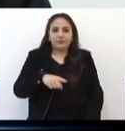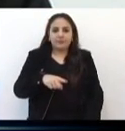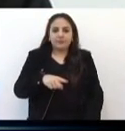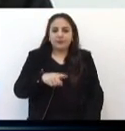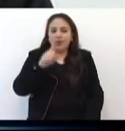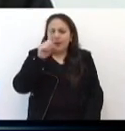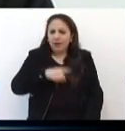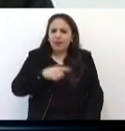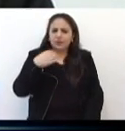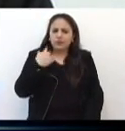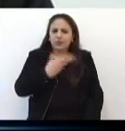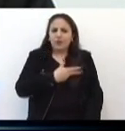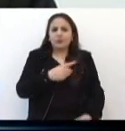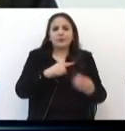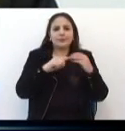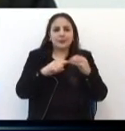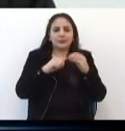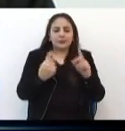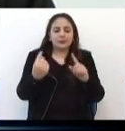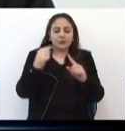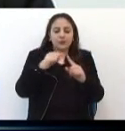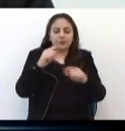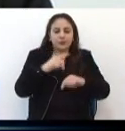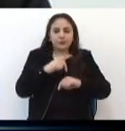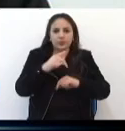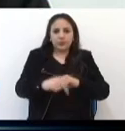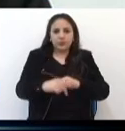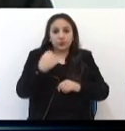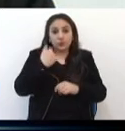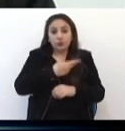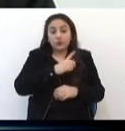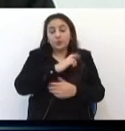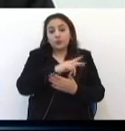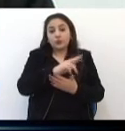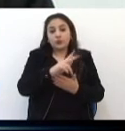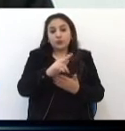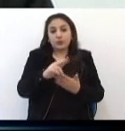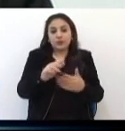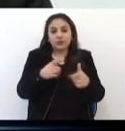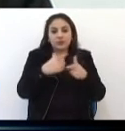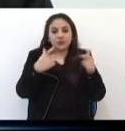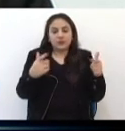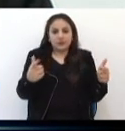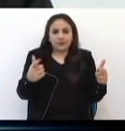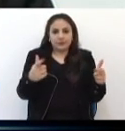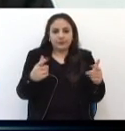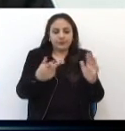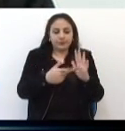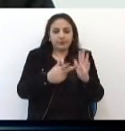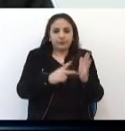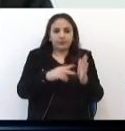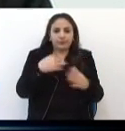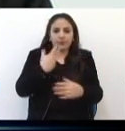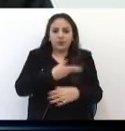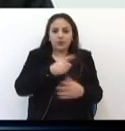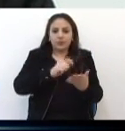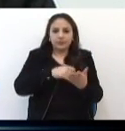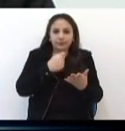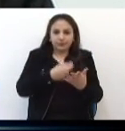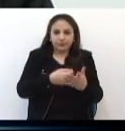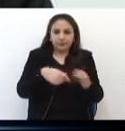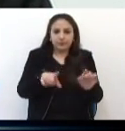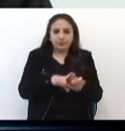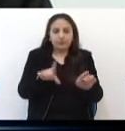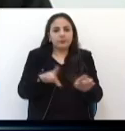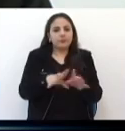ela é o nosso vocacionamento em Passo Fundo, né? A gente tem uma diversidade muito significativa, a nossa